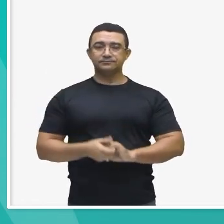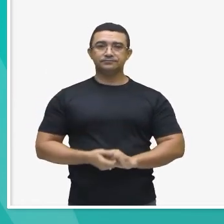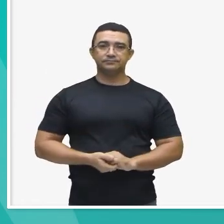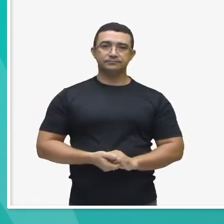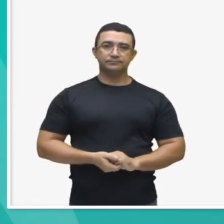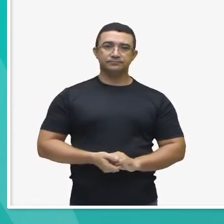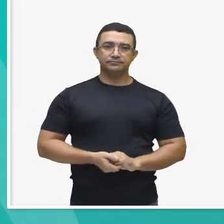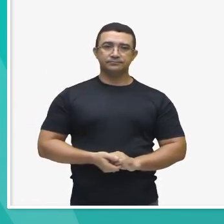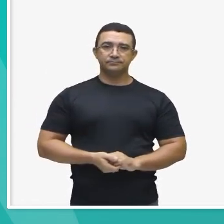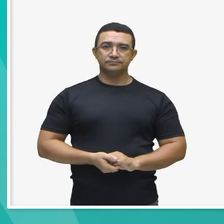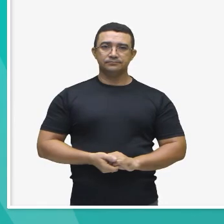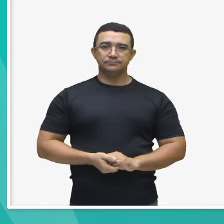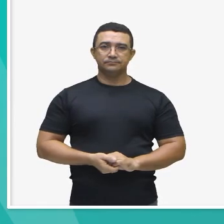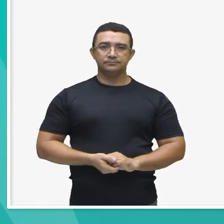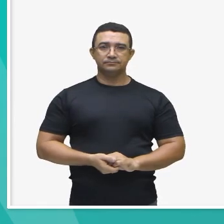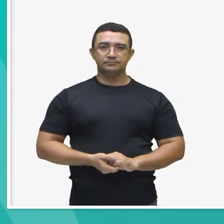Olha,